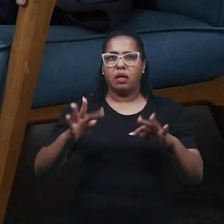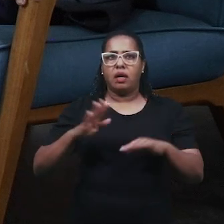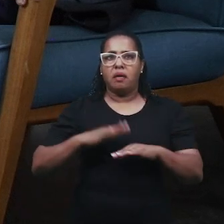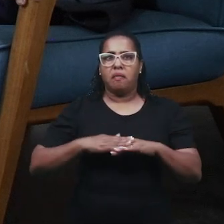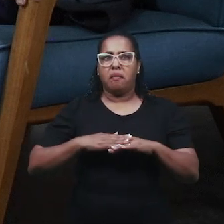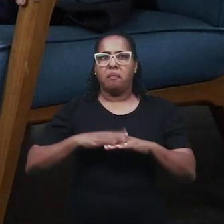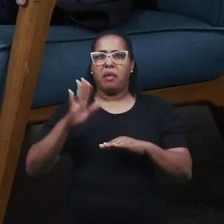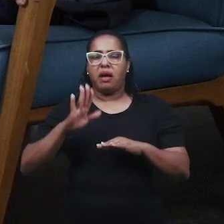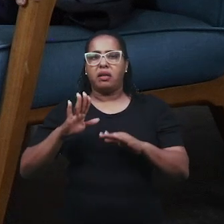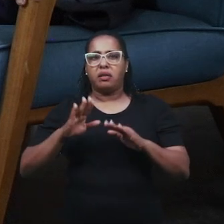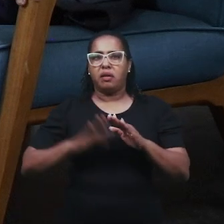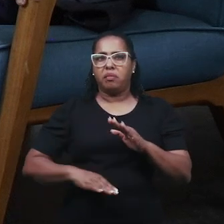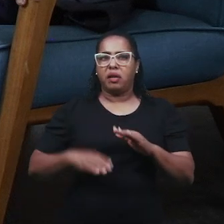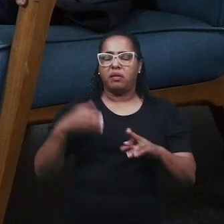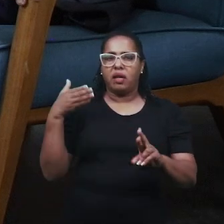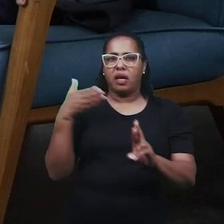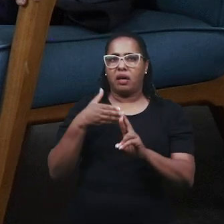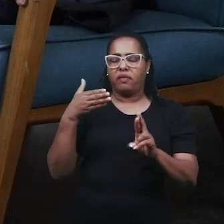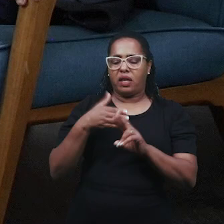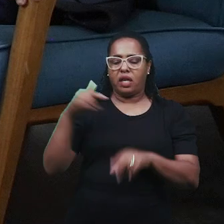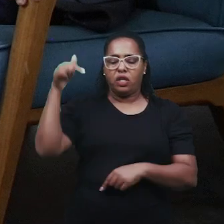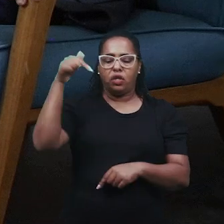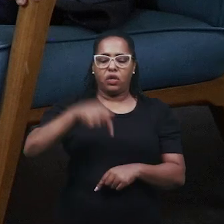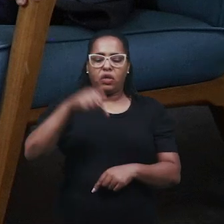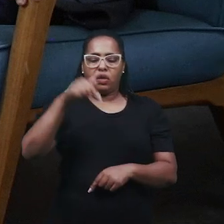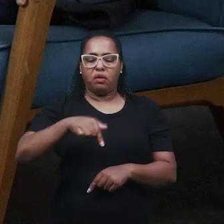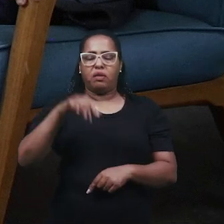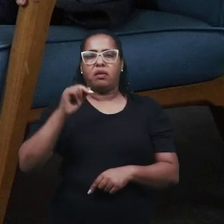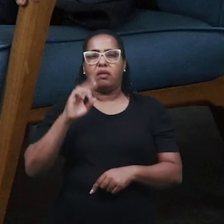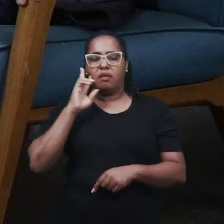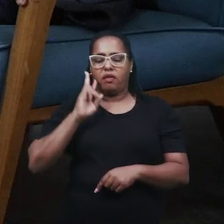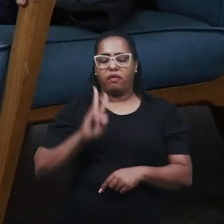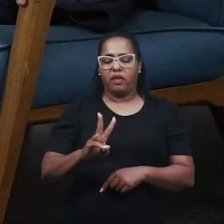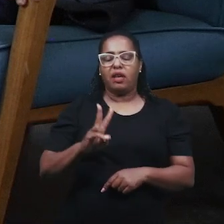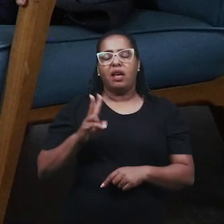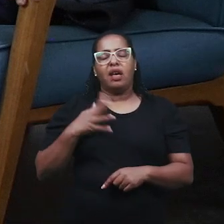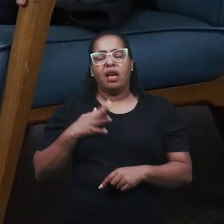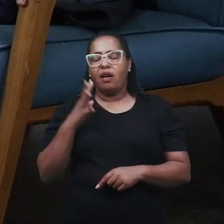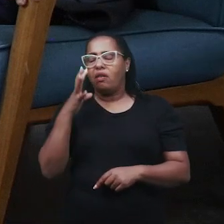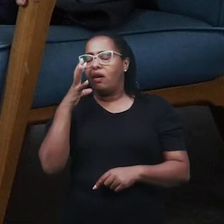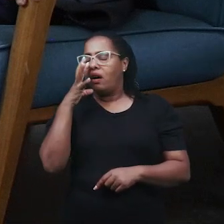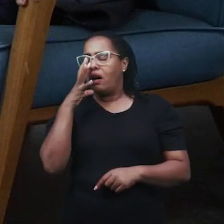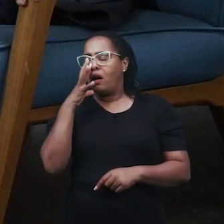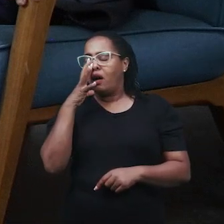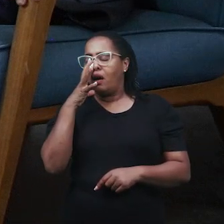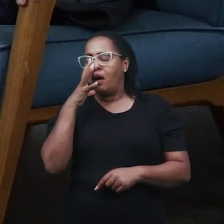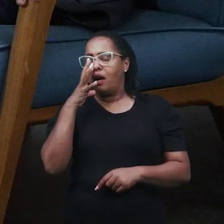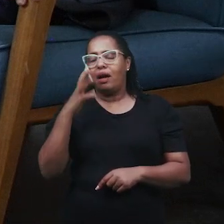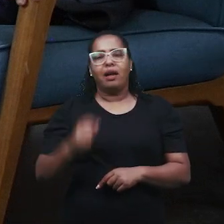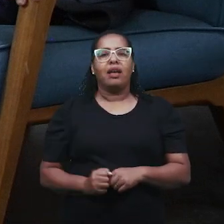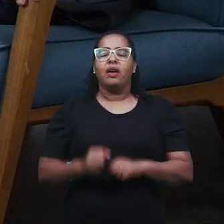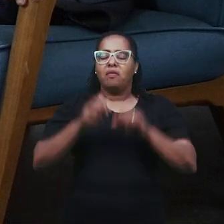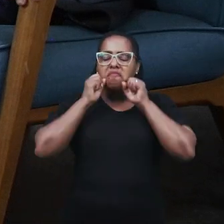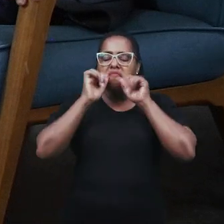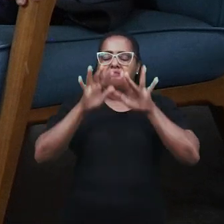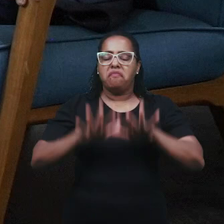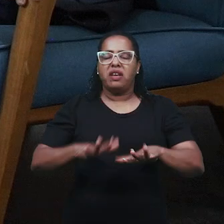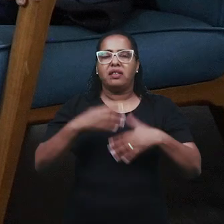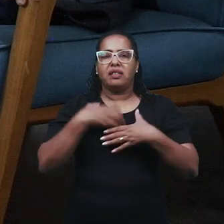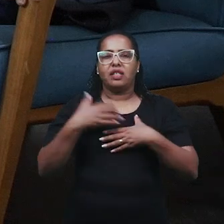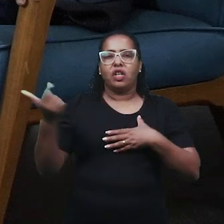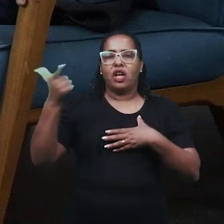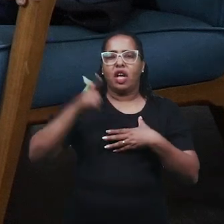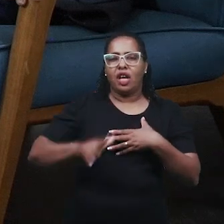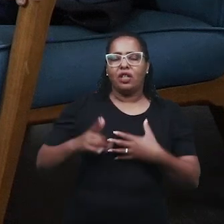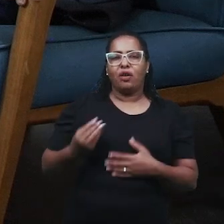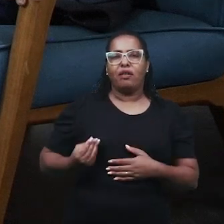menos reflete aquilo que eu vi aqui. Eu estou muito maravilhado. Eu recebi uma grande bênção, um